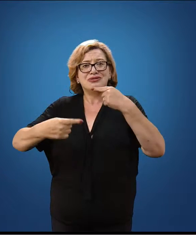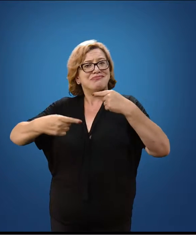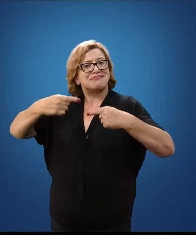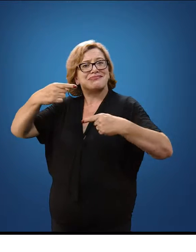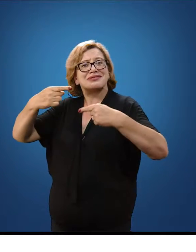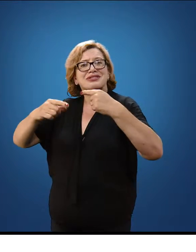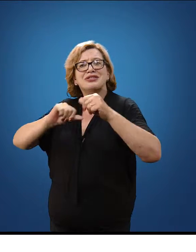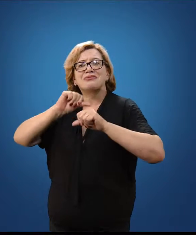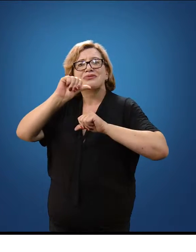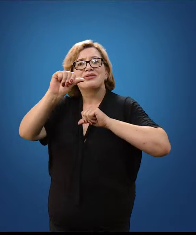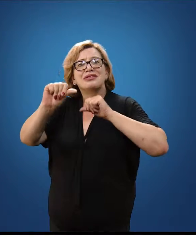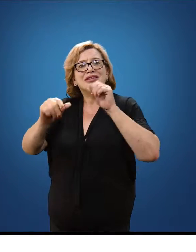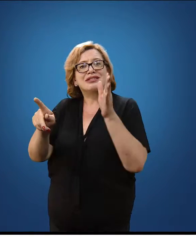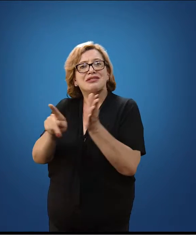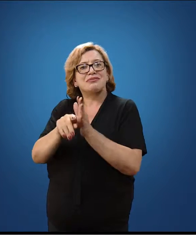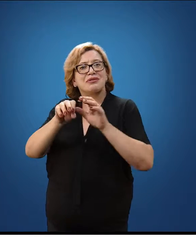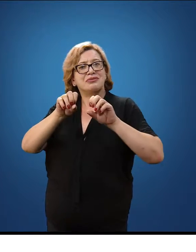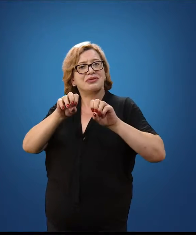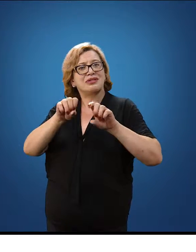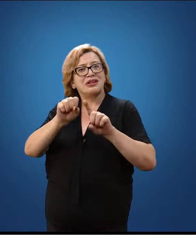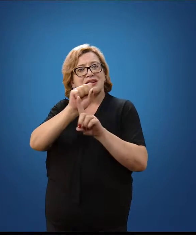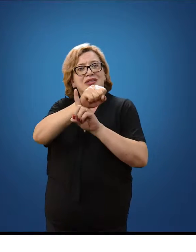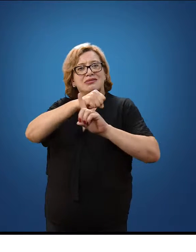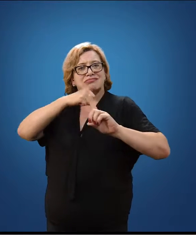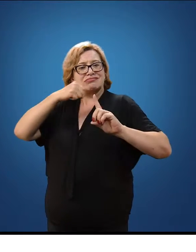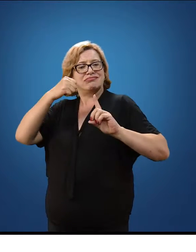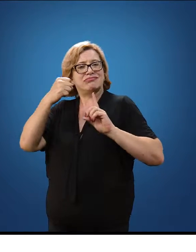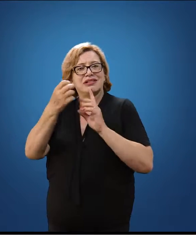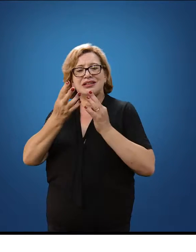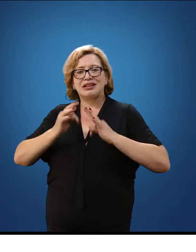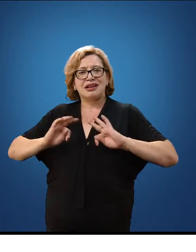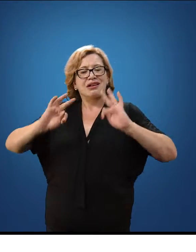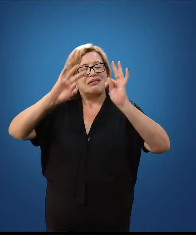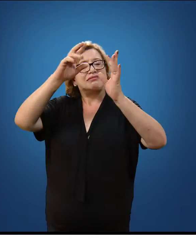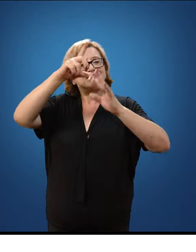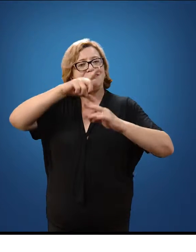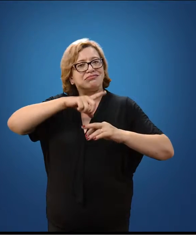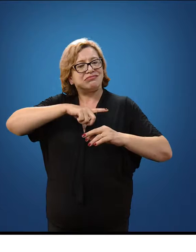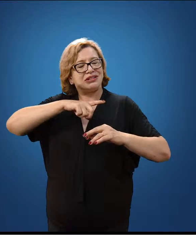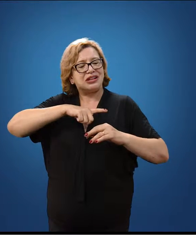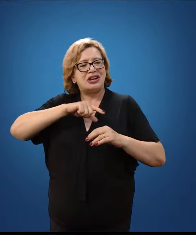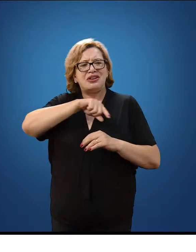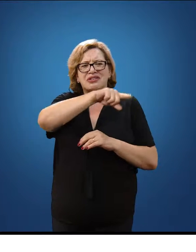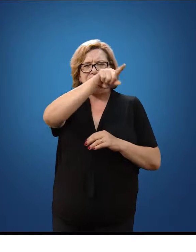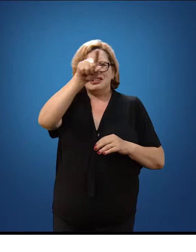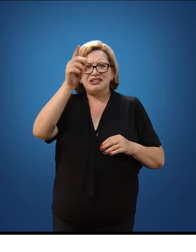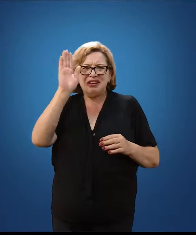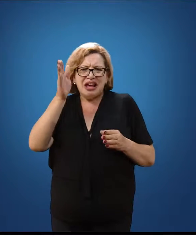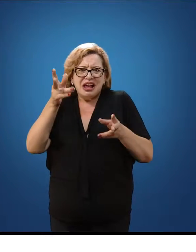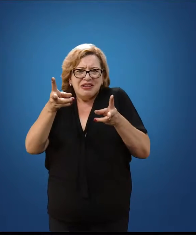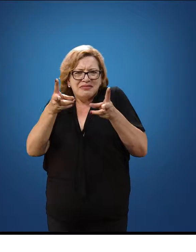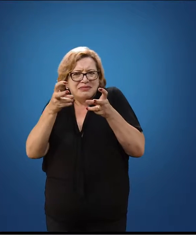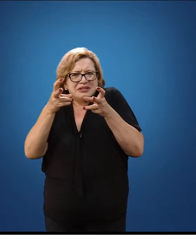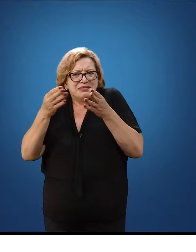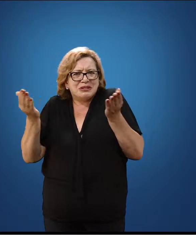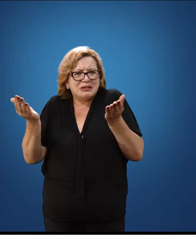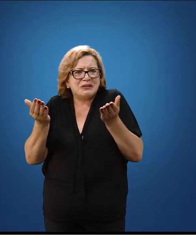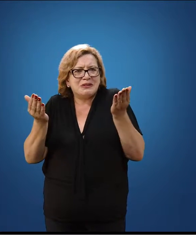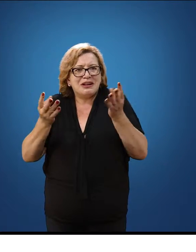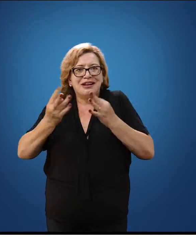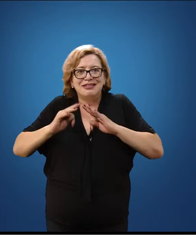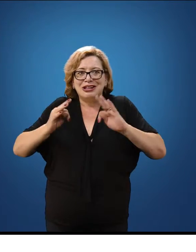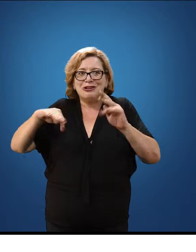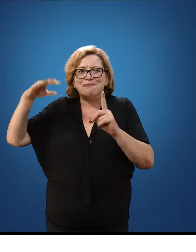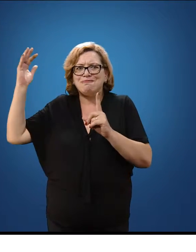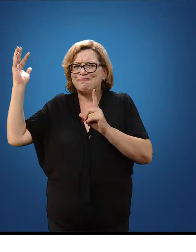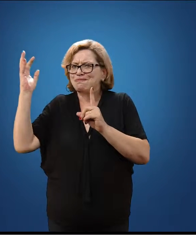desafios e mudanças da educação na sociedade tecnologicamente potencializada. Vocês já devem ter percebido que nos últimos anos a tecnologia